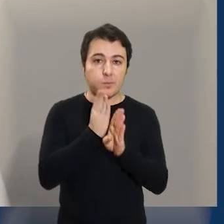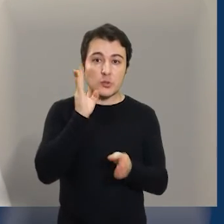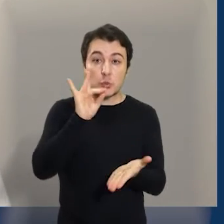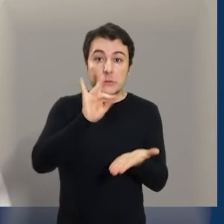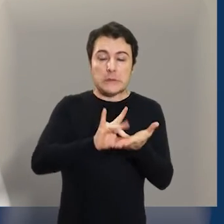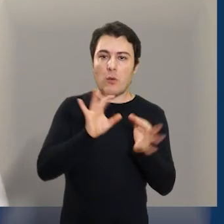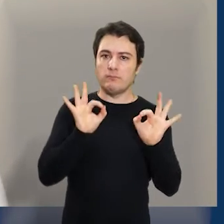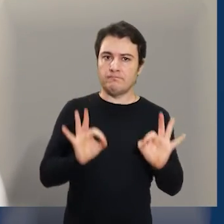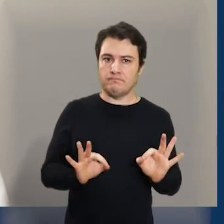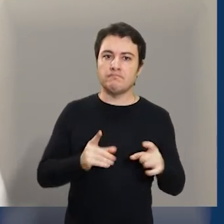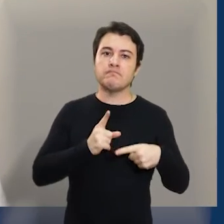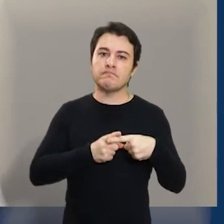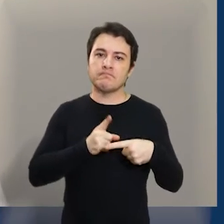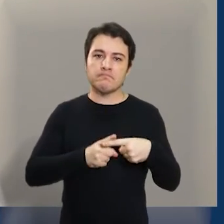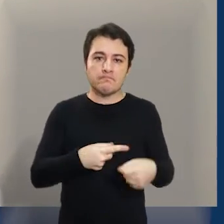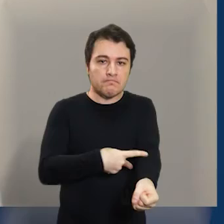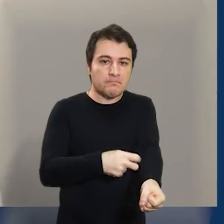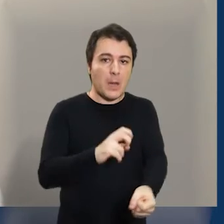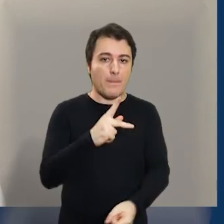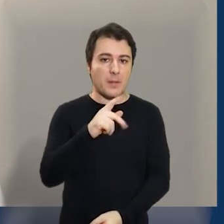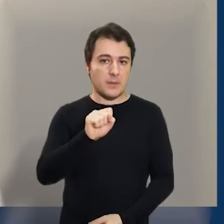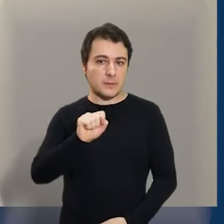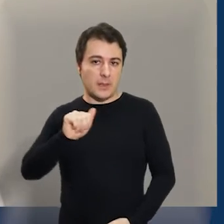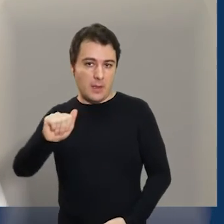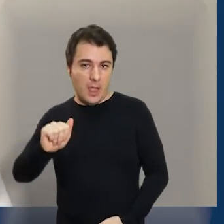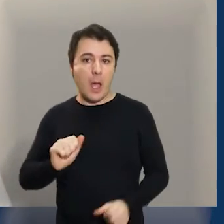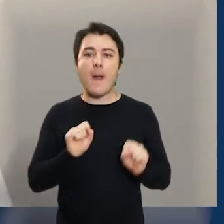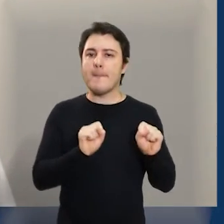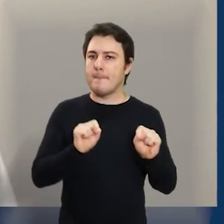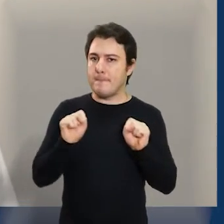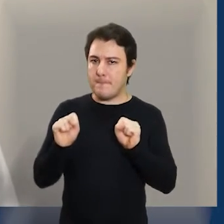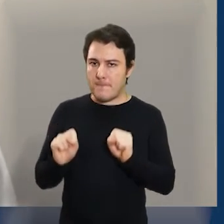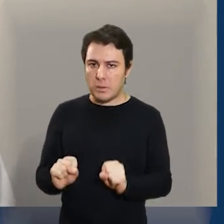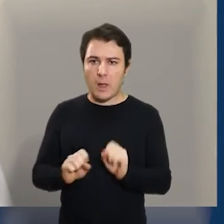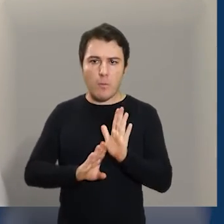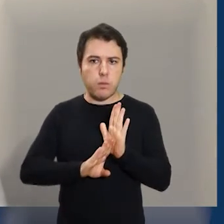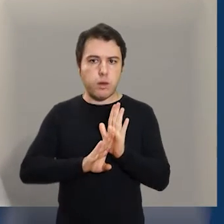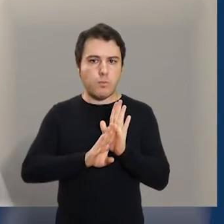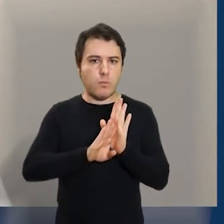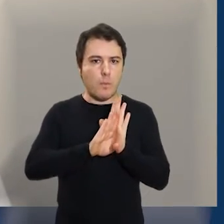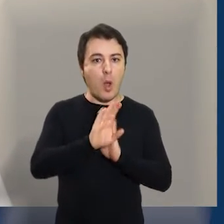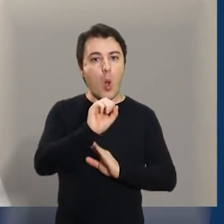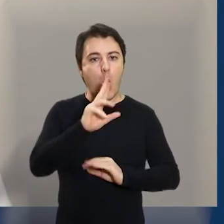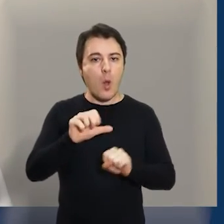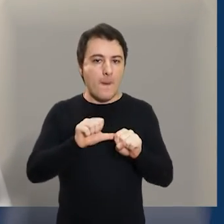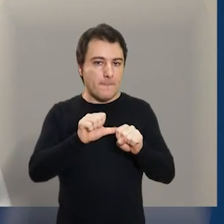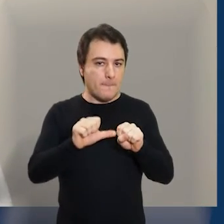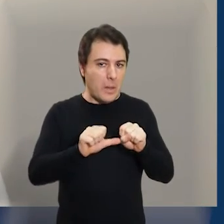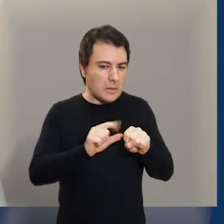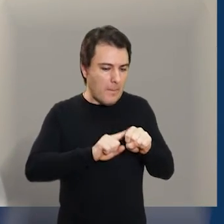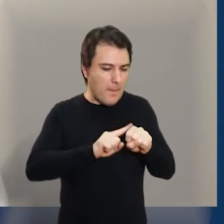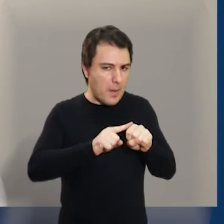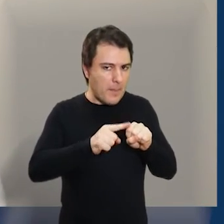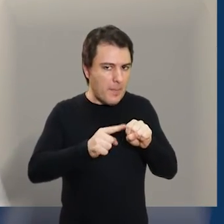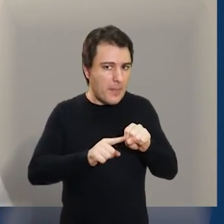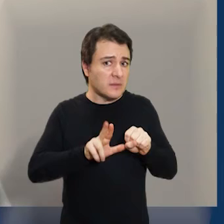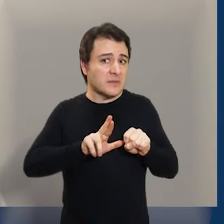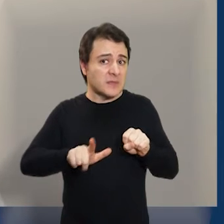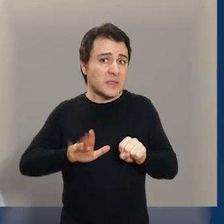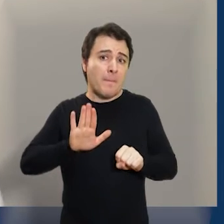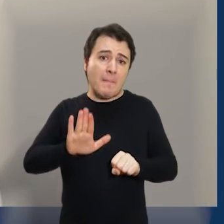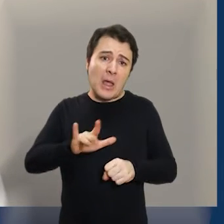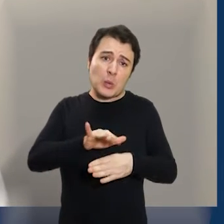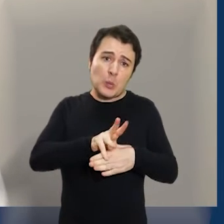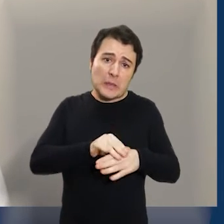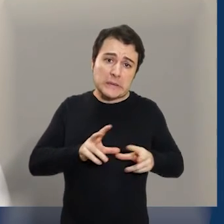de próstata. O PSA alterado, ou mesmo o TOC, podem sugerir alguma alteração, mais ou